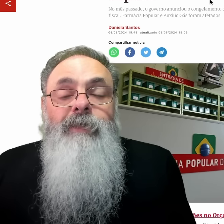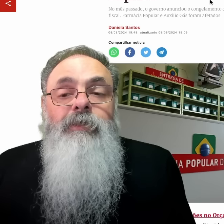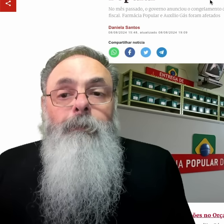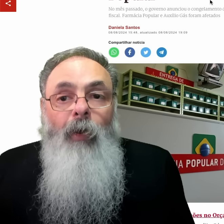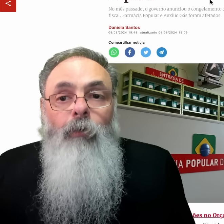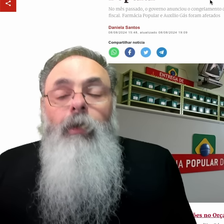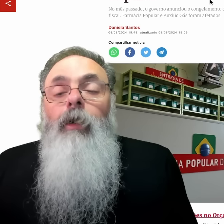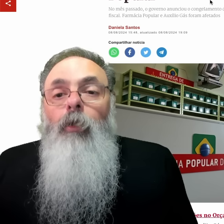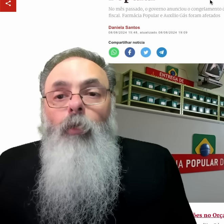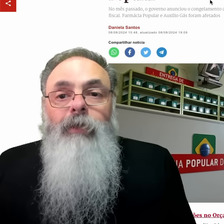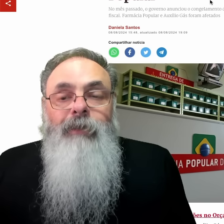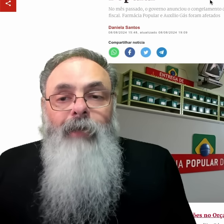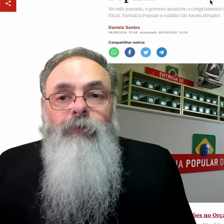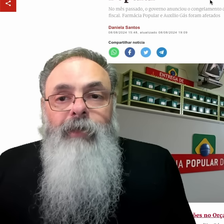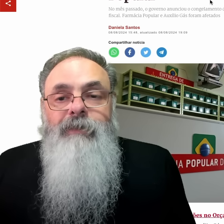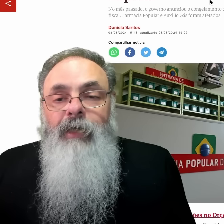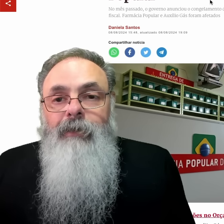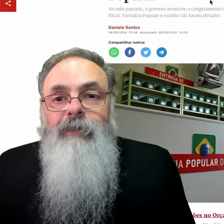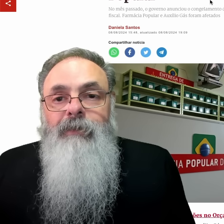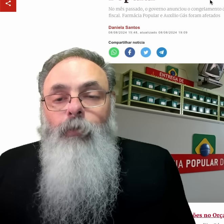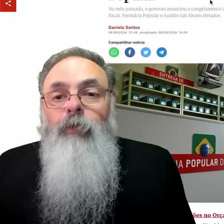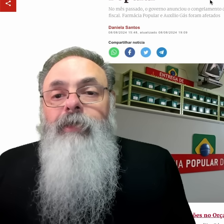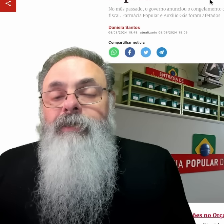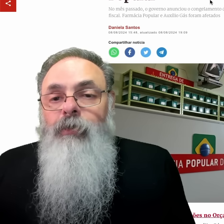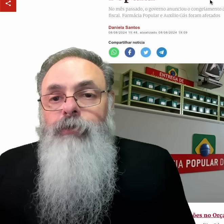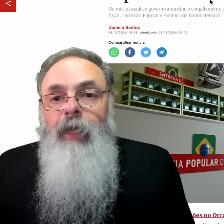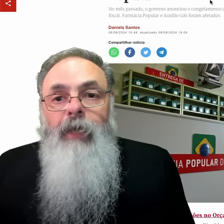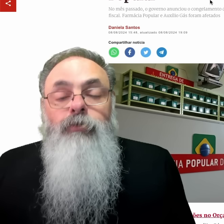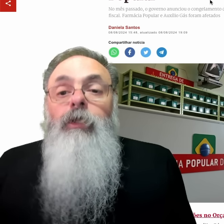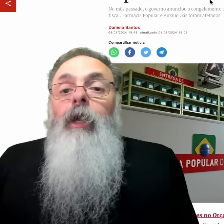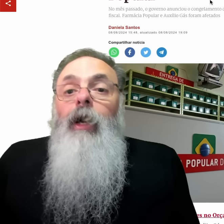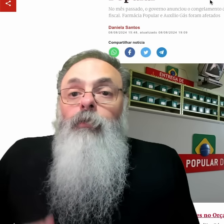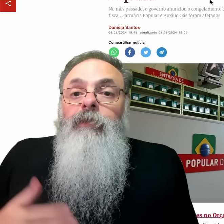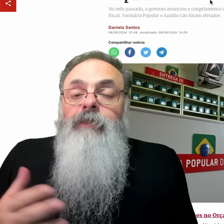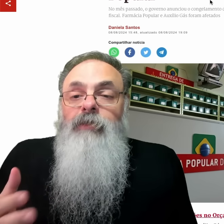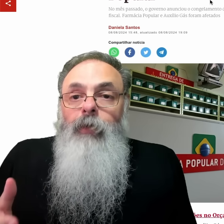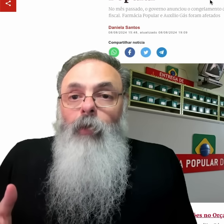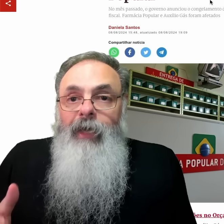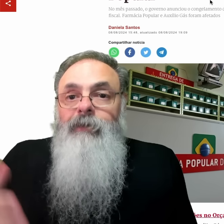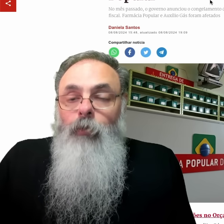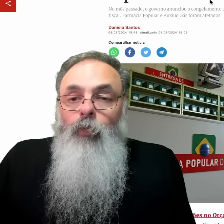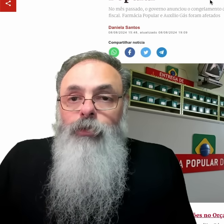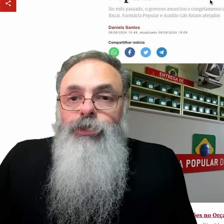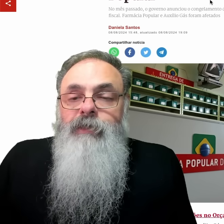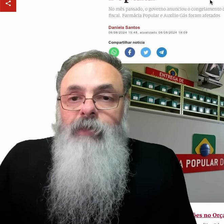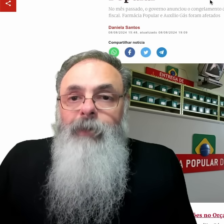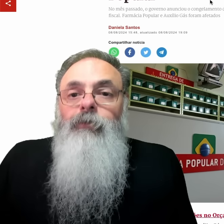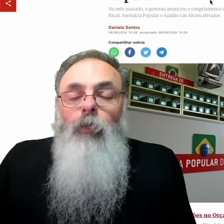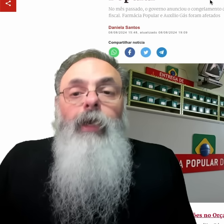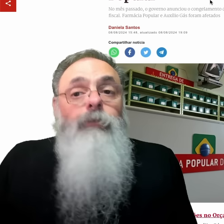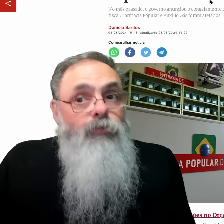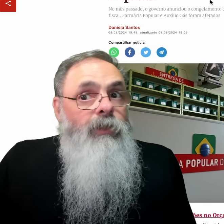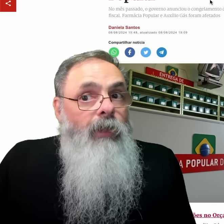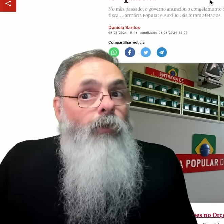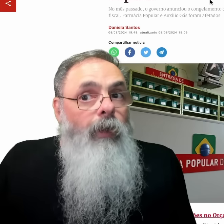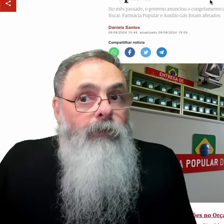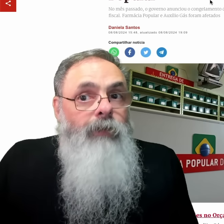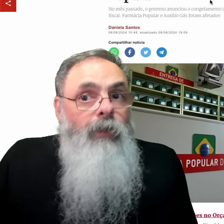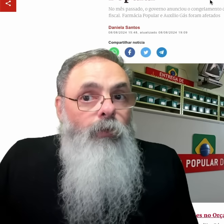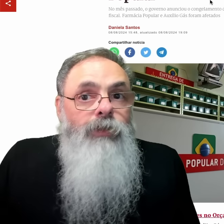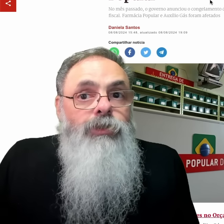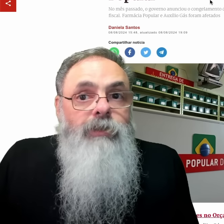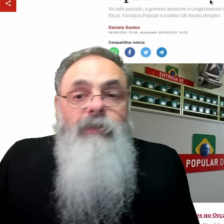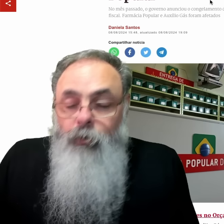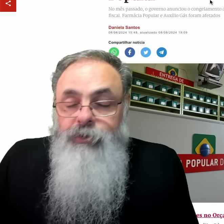o principal cortado nessa Ness nessa contenção de gastos a contenção é correta o contingenciamento é correto sim é correto